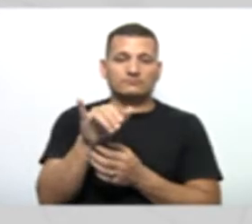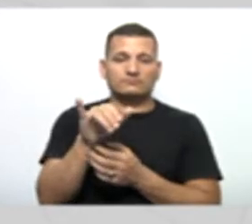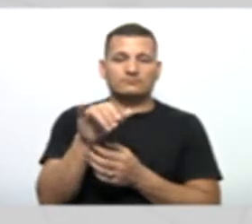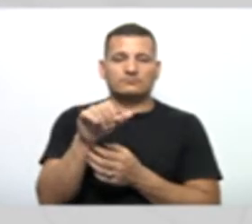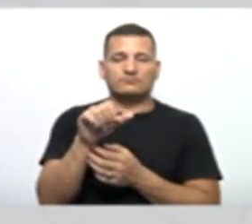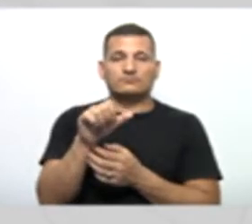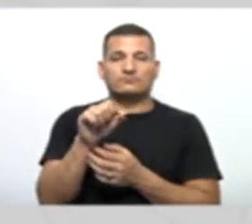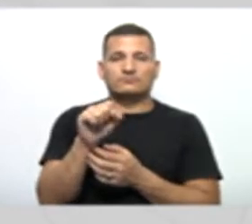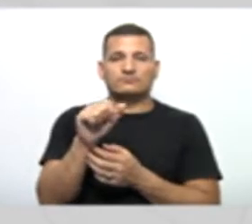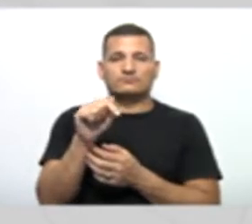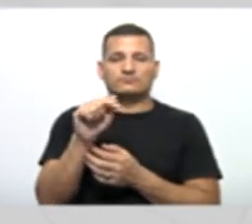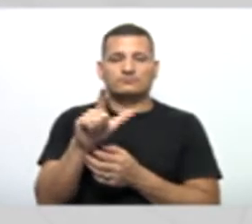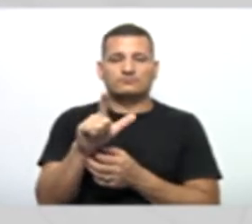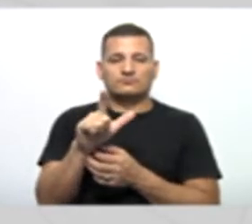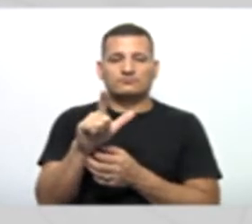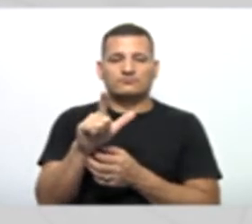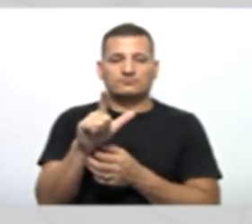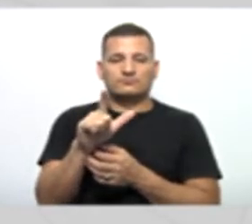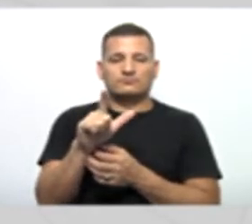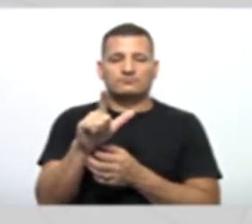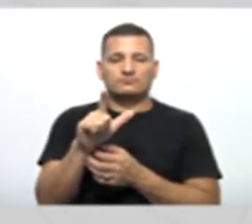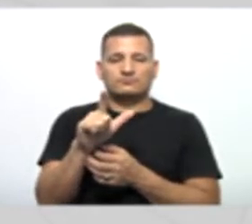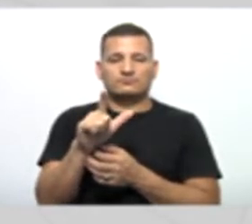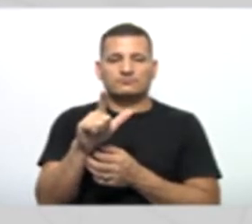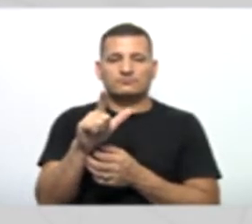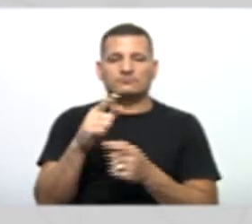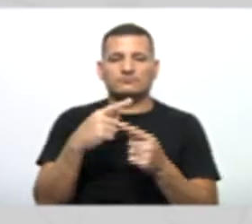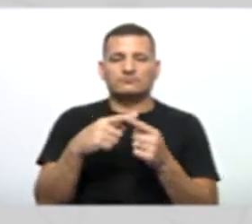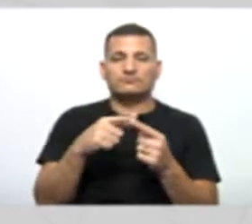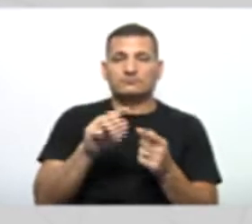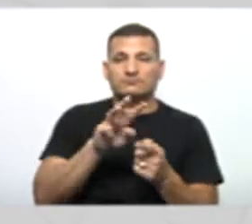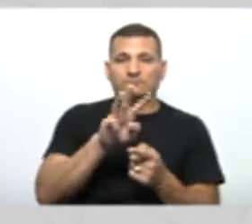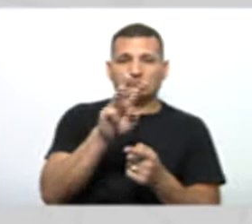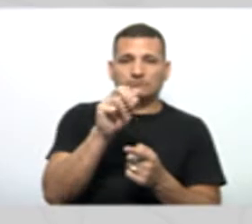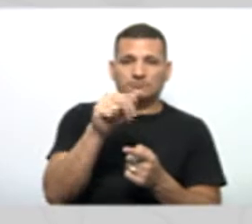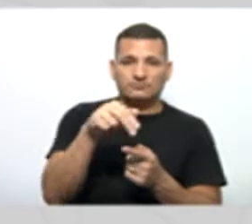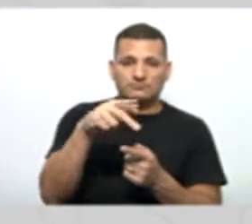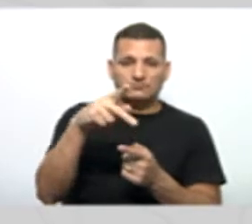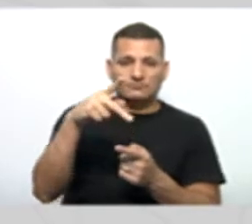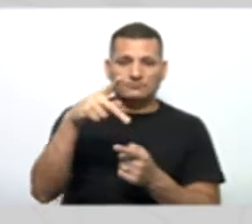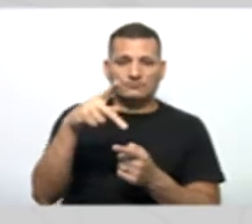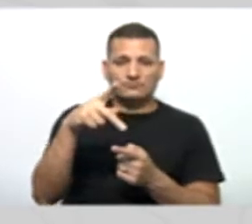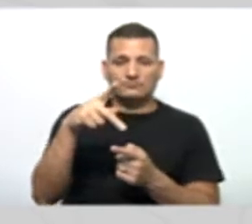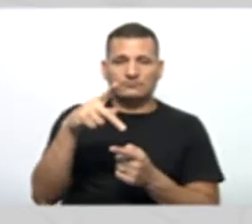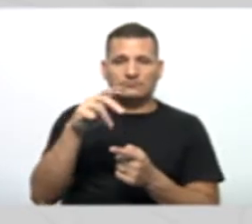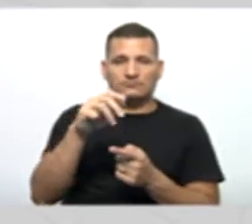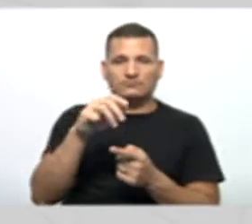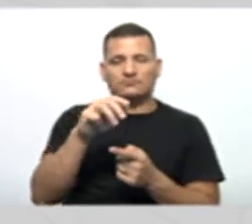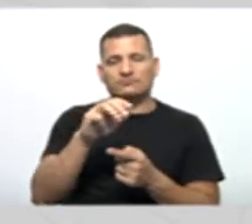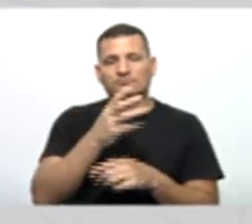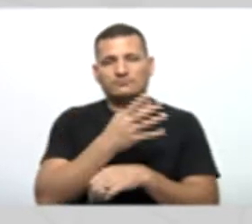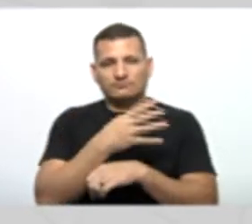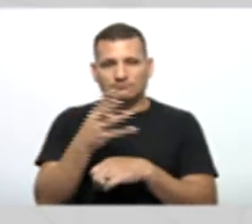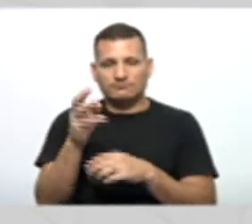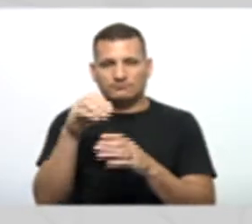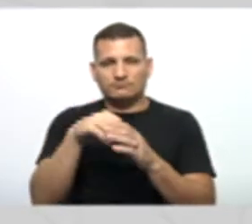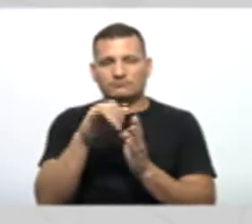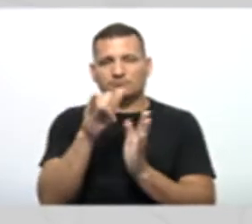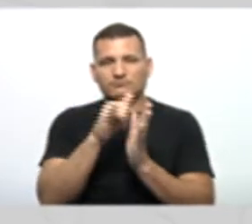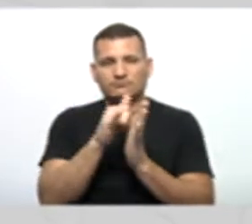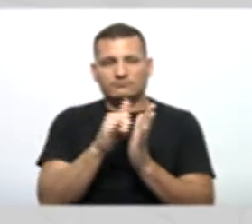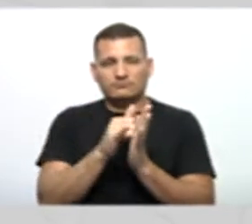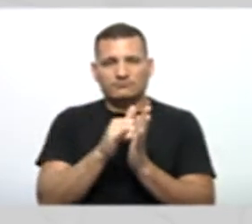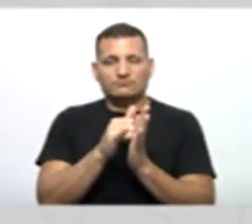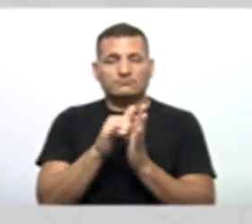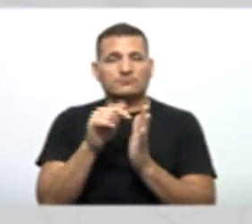sobre dependências. Quando você for instalar o AMP, tanto o AMP quanto o Workbench, principalmente no Windows, muito provavelmente